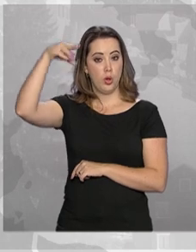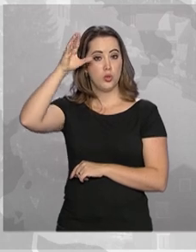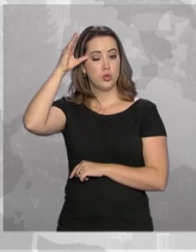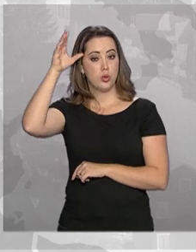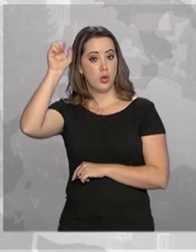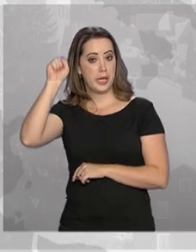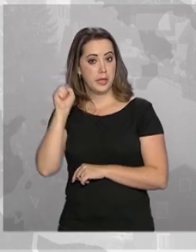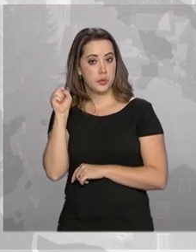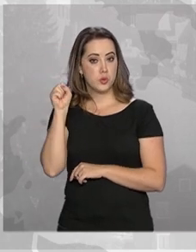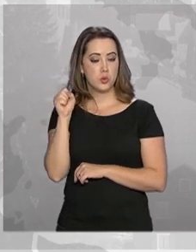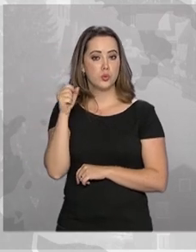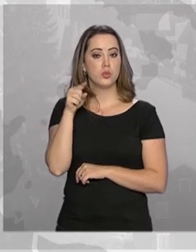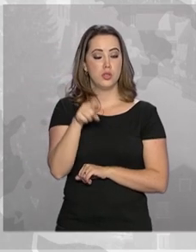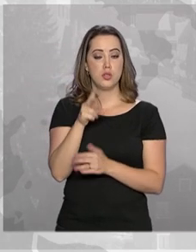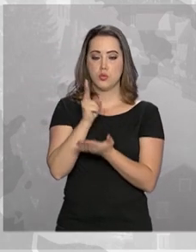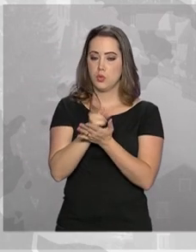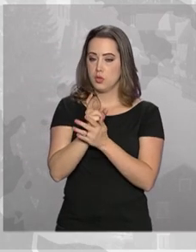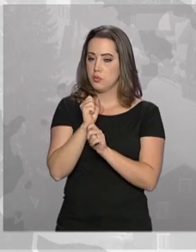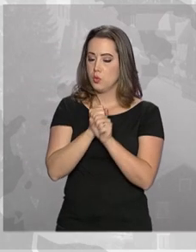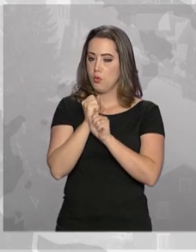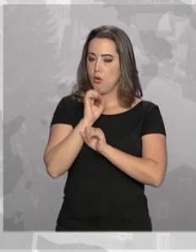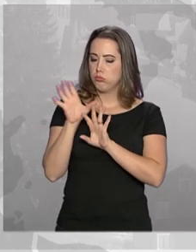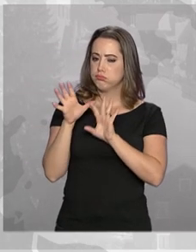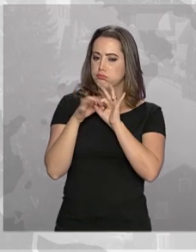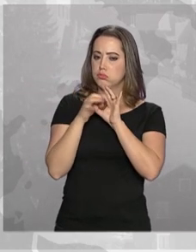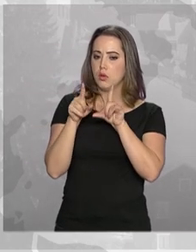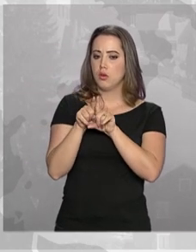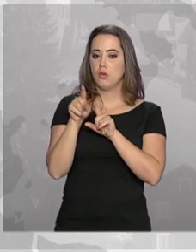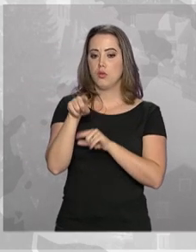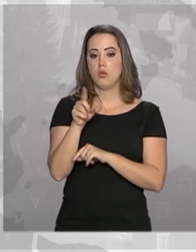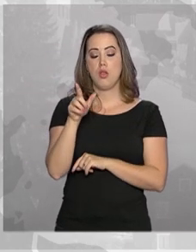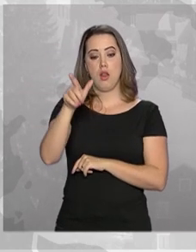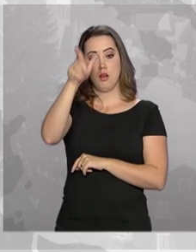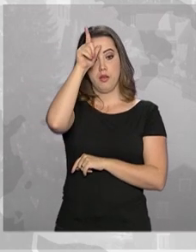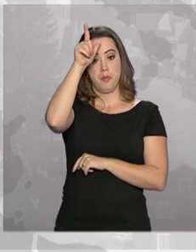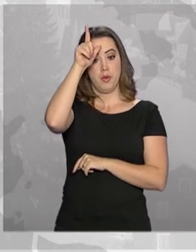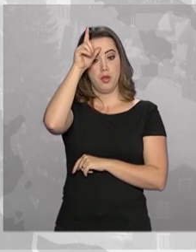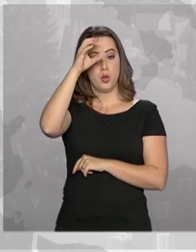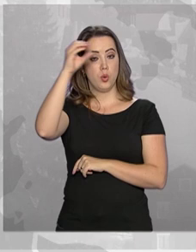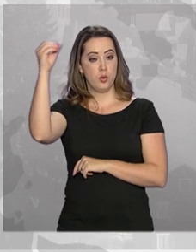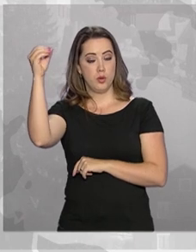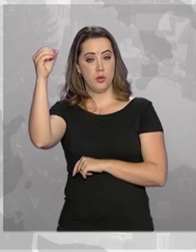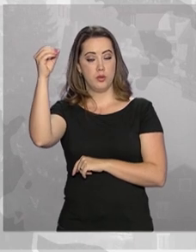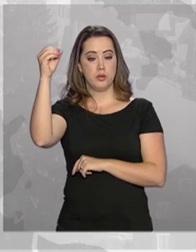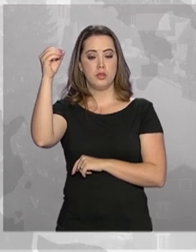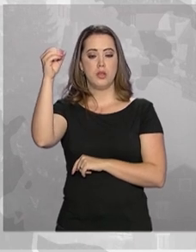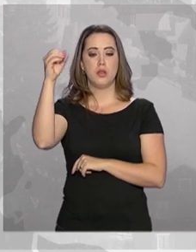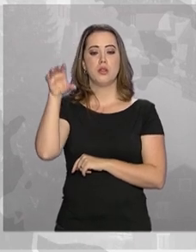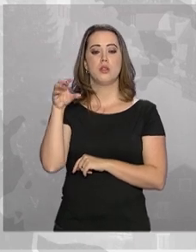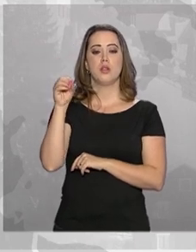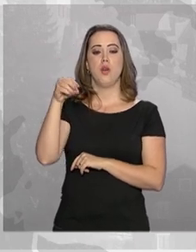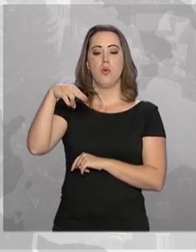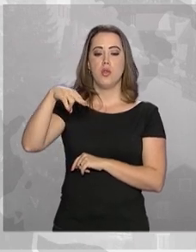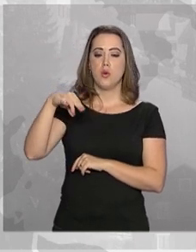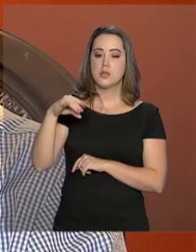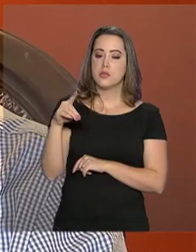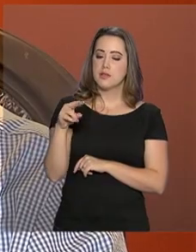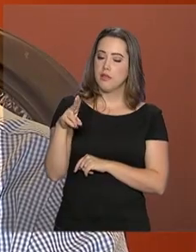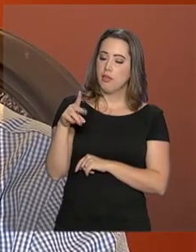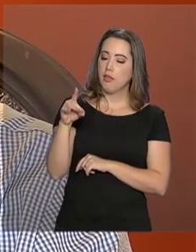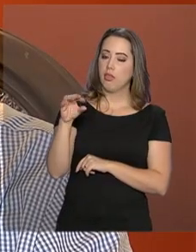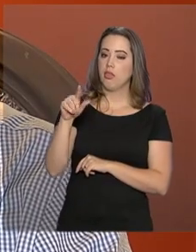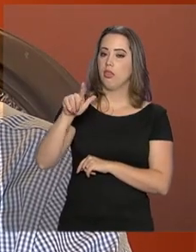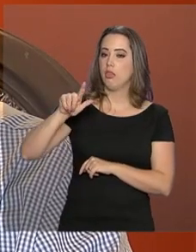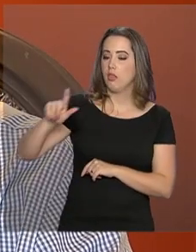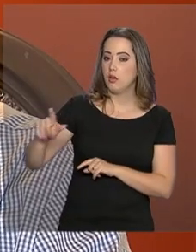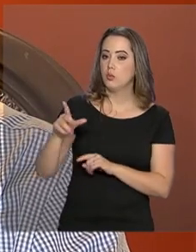ano articulou ainda um encontro entre a alemanha oriental e ocidental para discutir a reunificação do país o